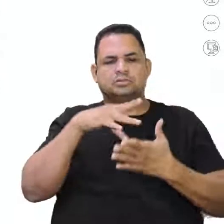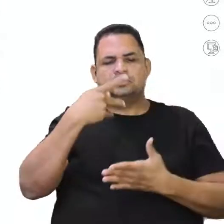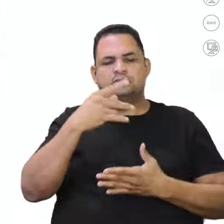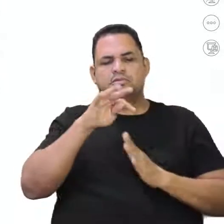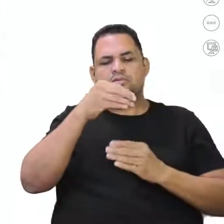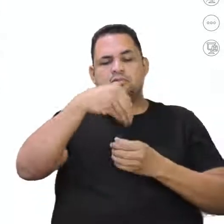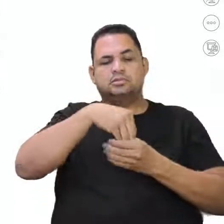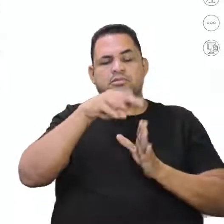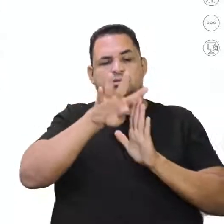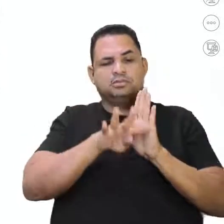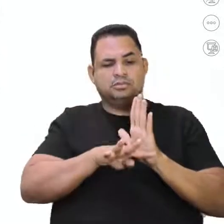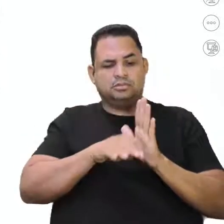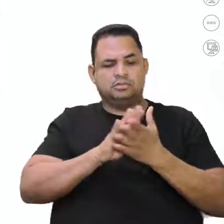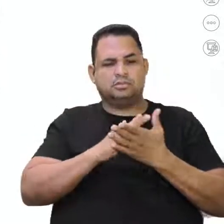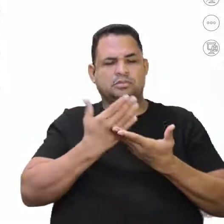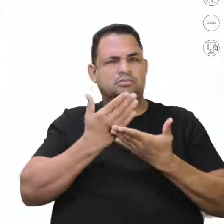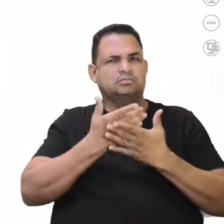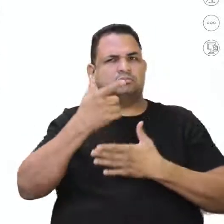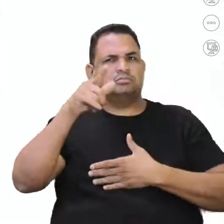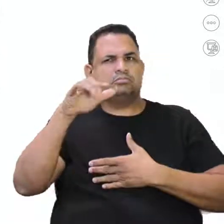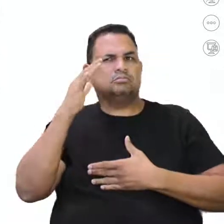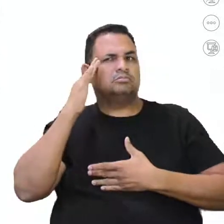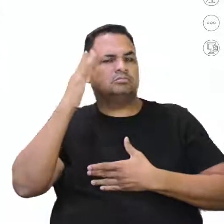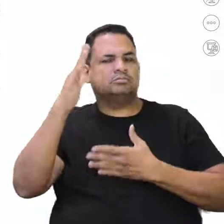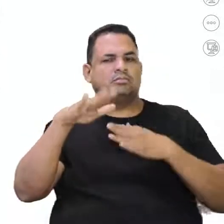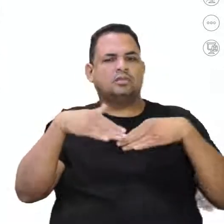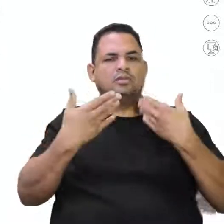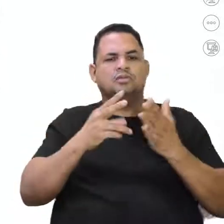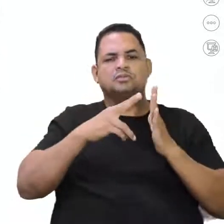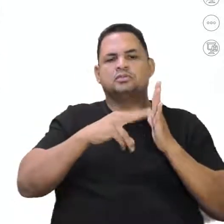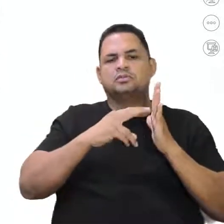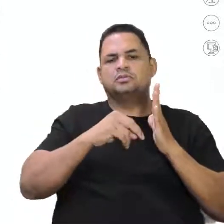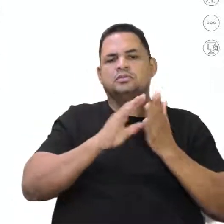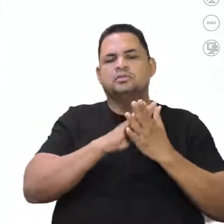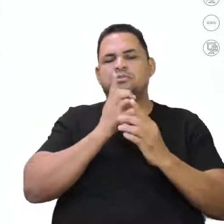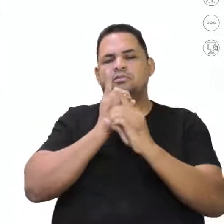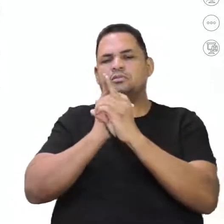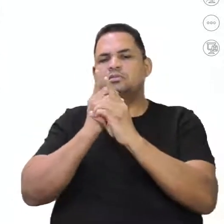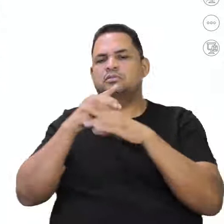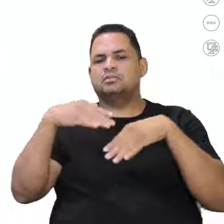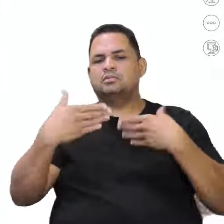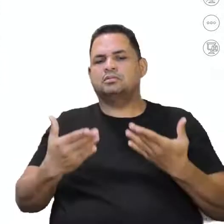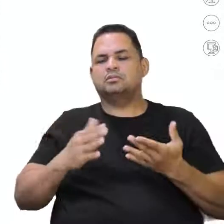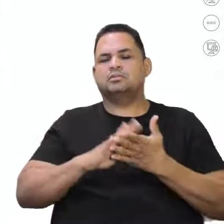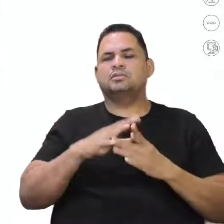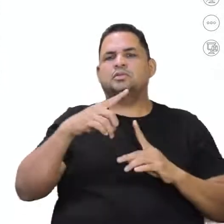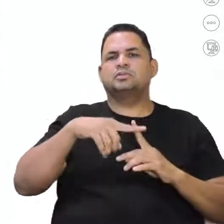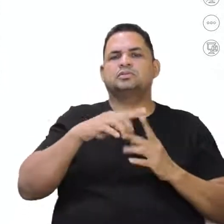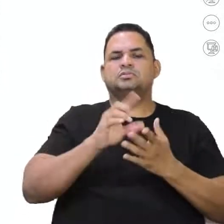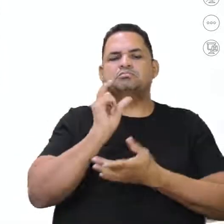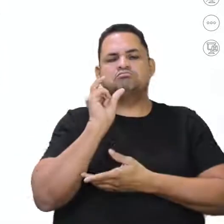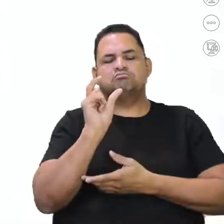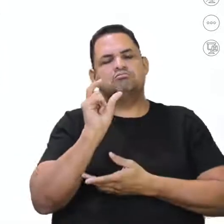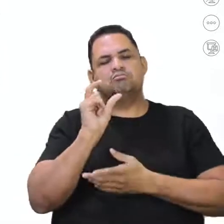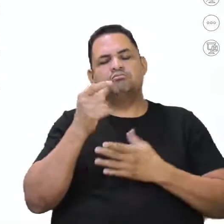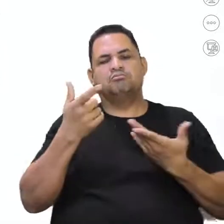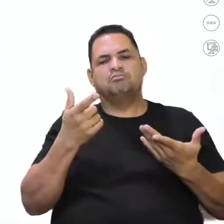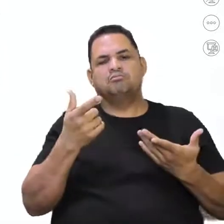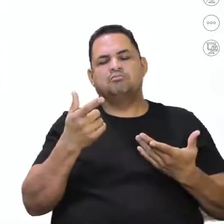no texto, você já consegue imaginar qual é o tipo de vocabulário que você vai encontrar, que tipo de palavra você